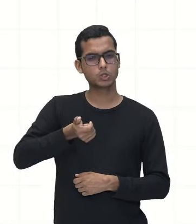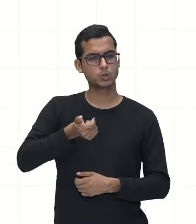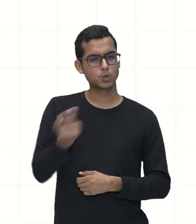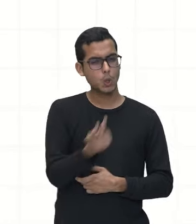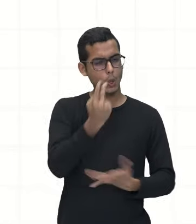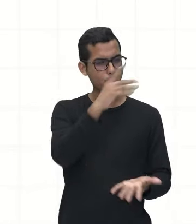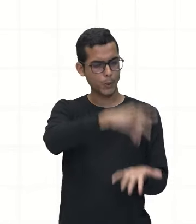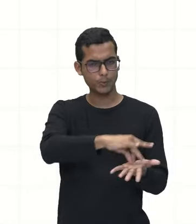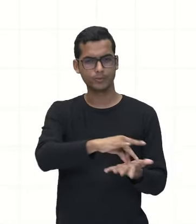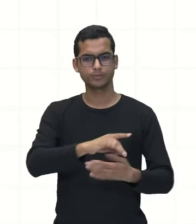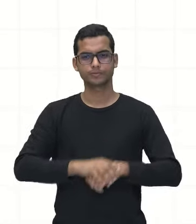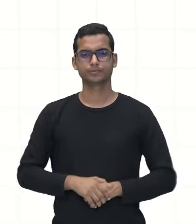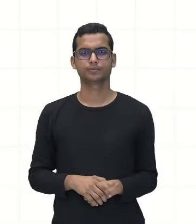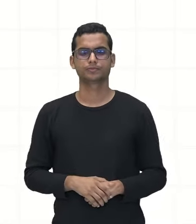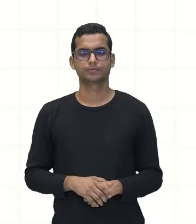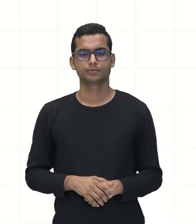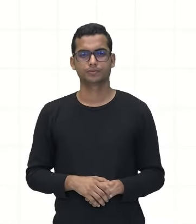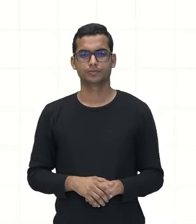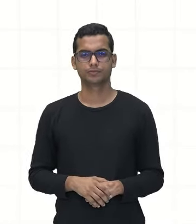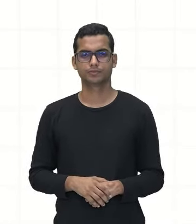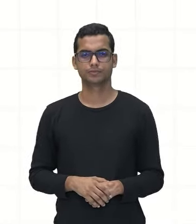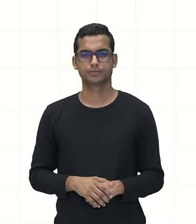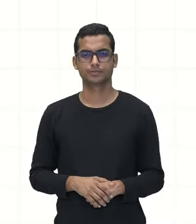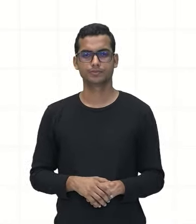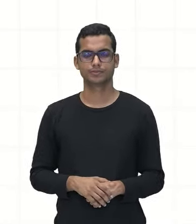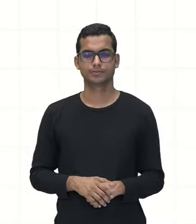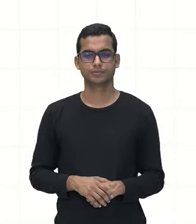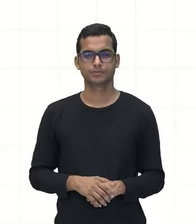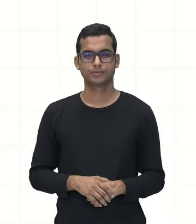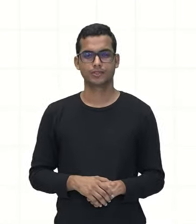Vou pegar aqui a nossa borracha.